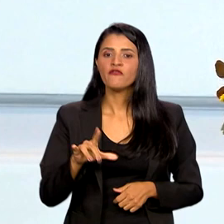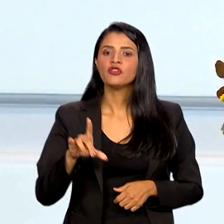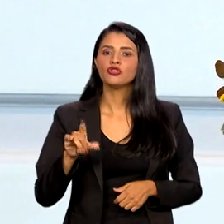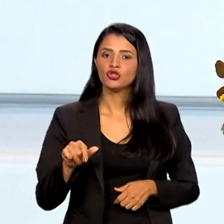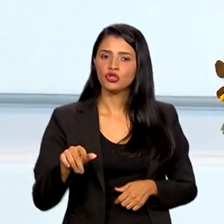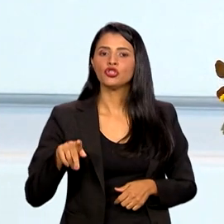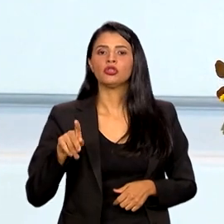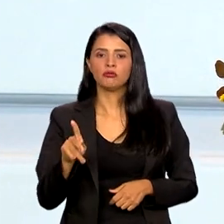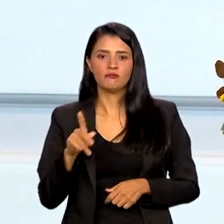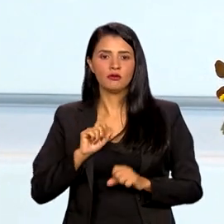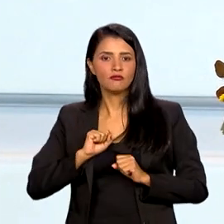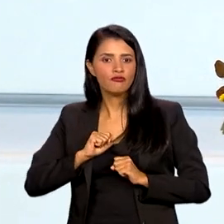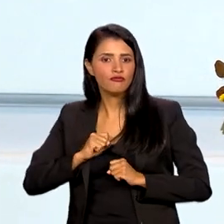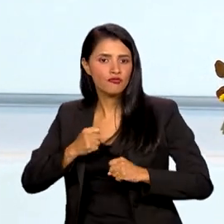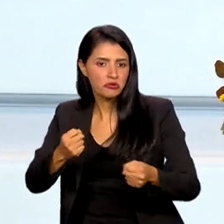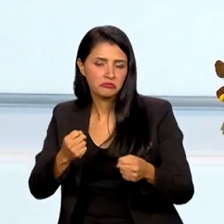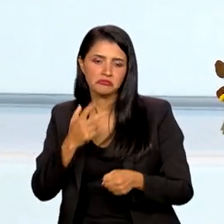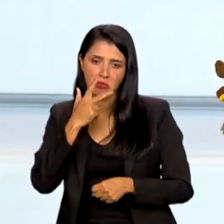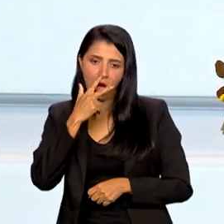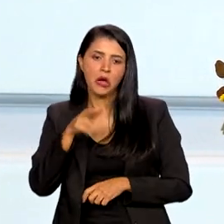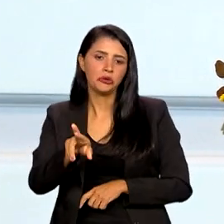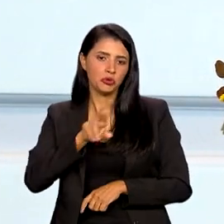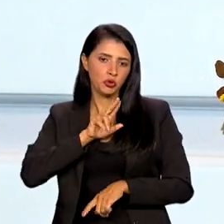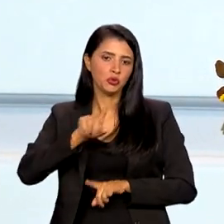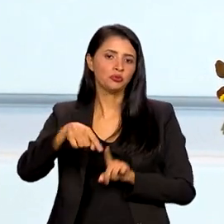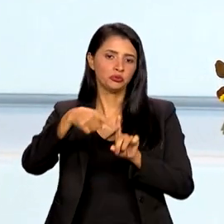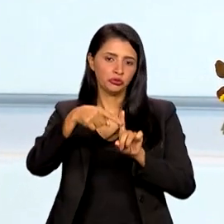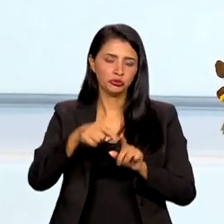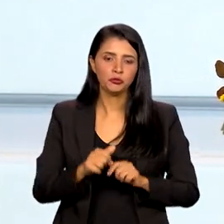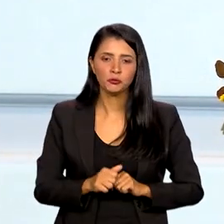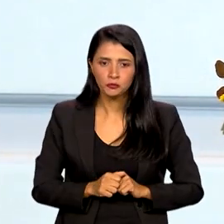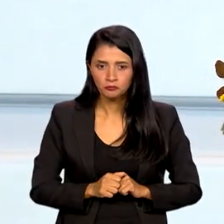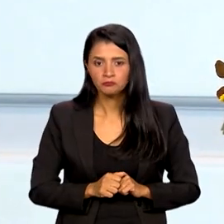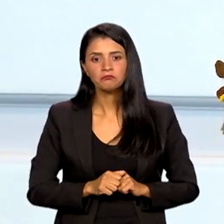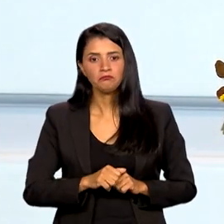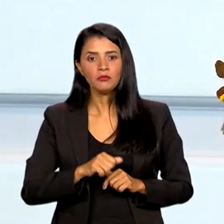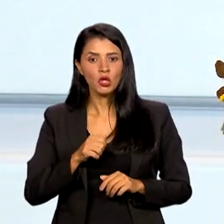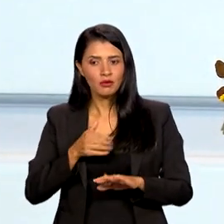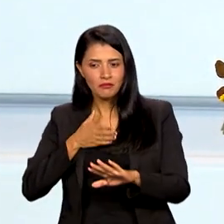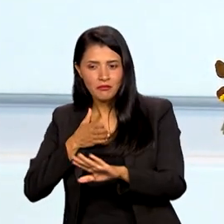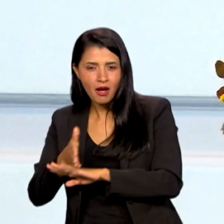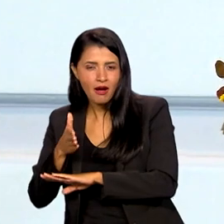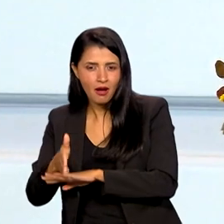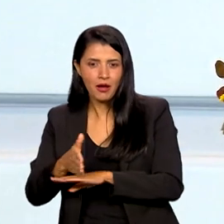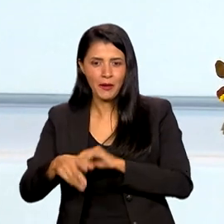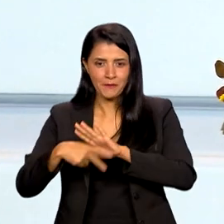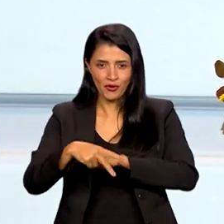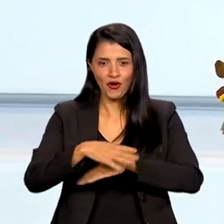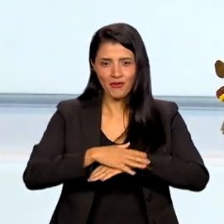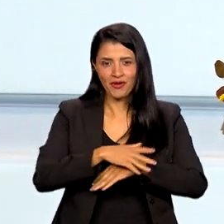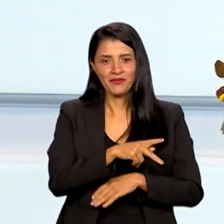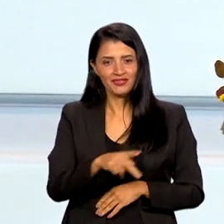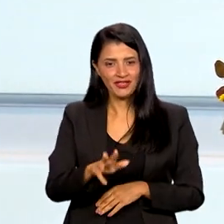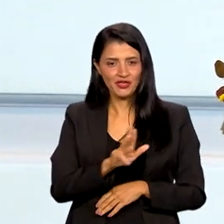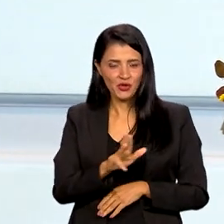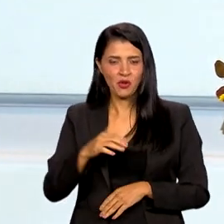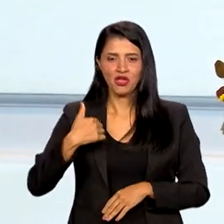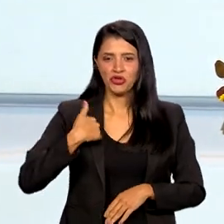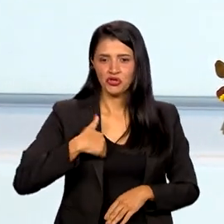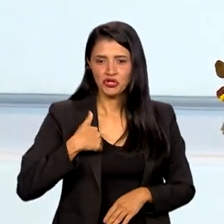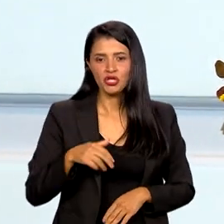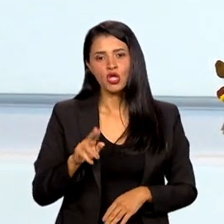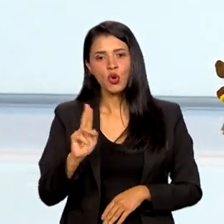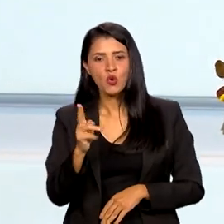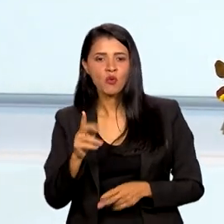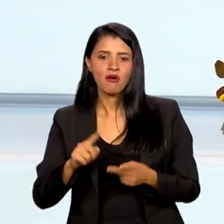isso, acho que tem dado resultado. Em todas essas missões do presidente Lula, na Argentina, no Uruguai,